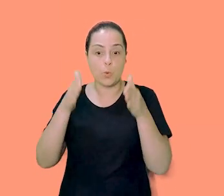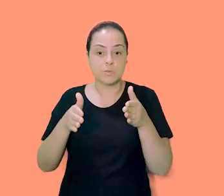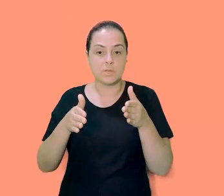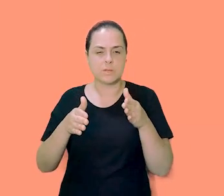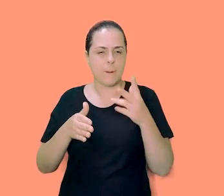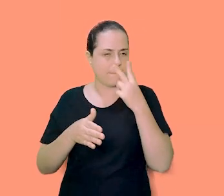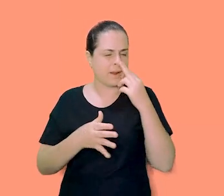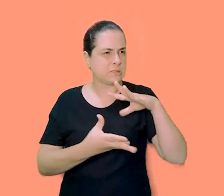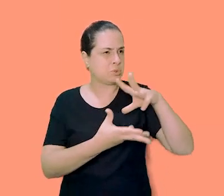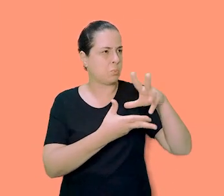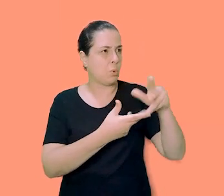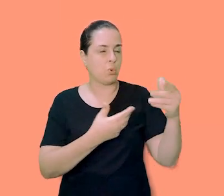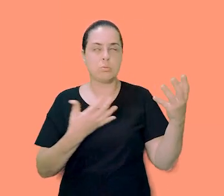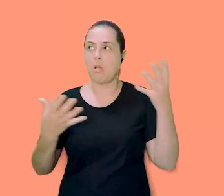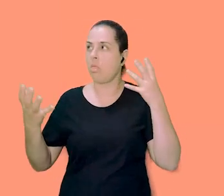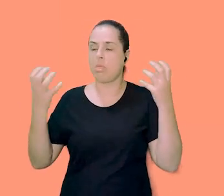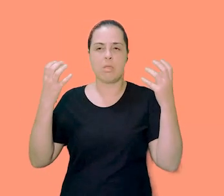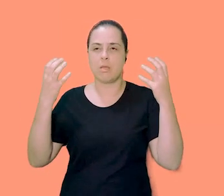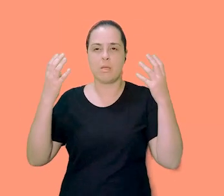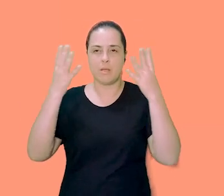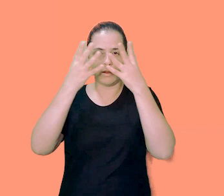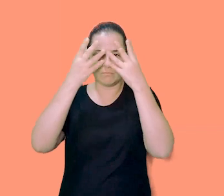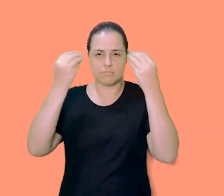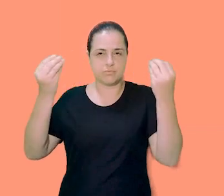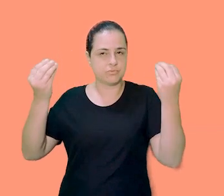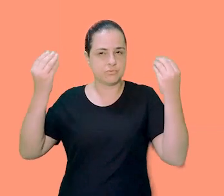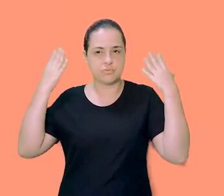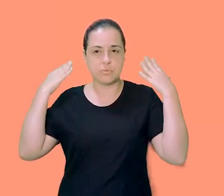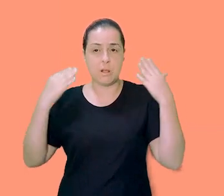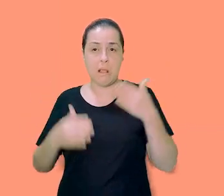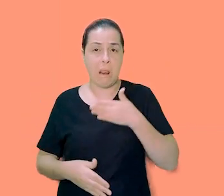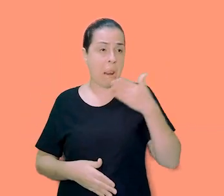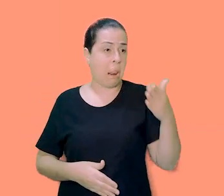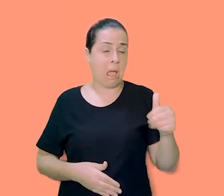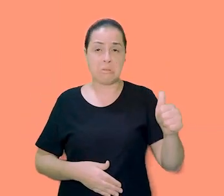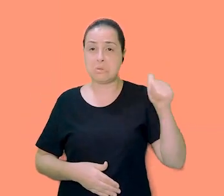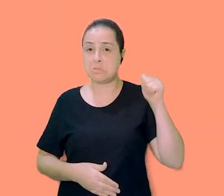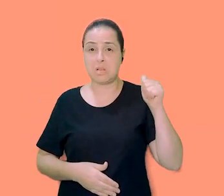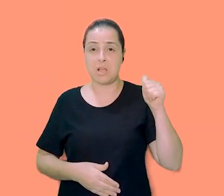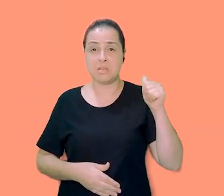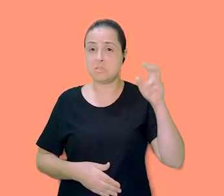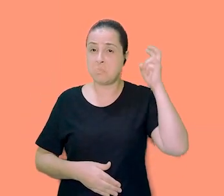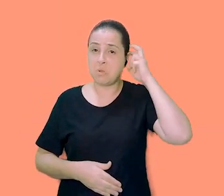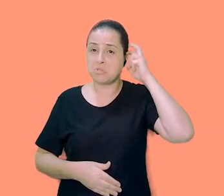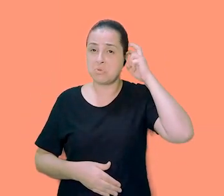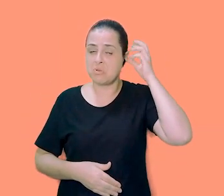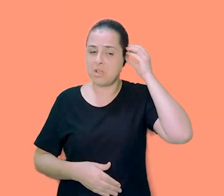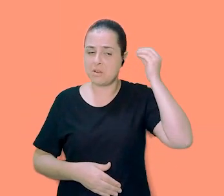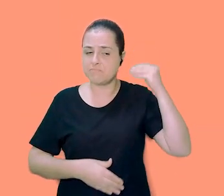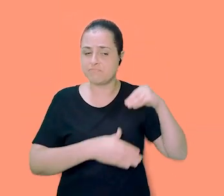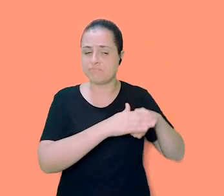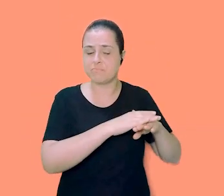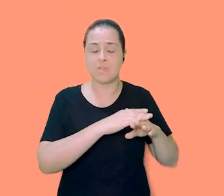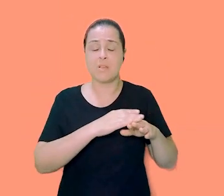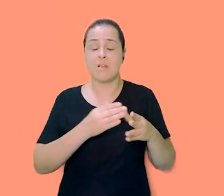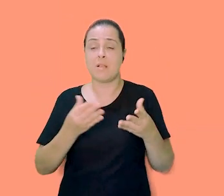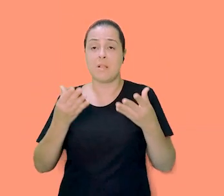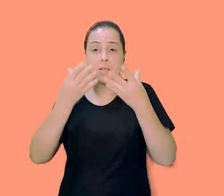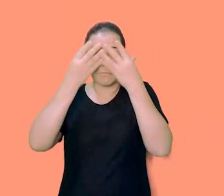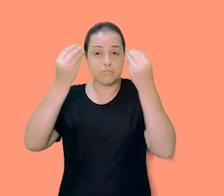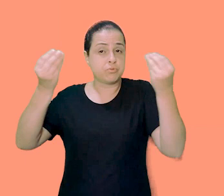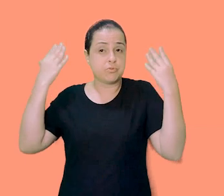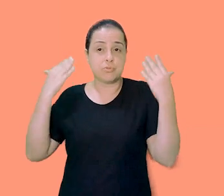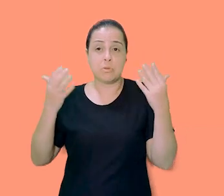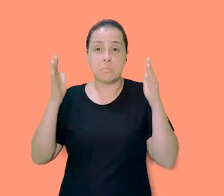A partir do momento, assim, se eu tirar o implante aqui, o que estiver atrás de mim do lado ali fora, desapareceu para mim, não tem distrações.